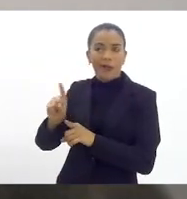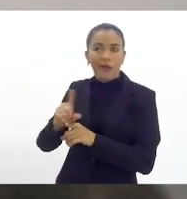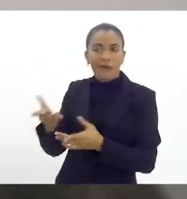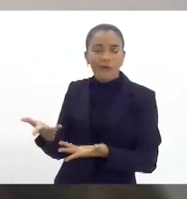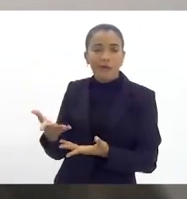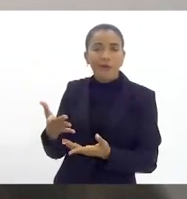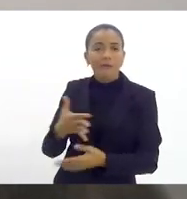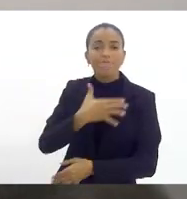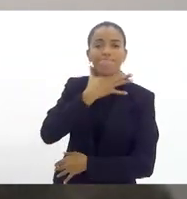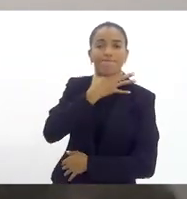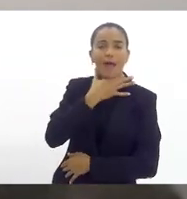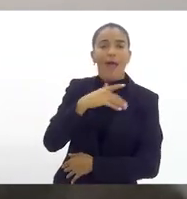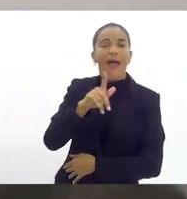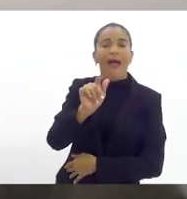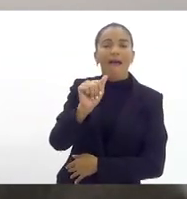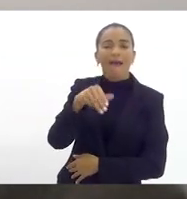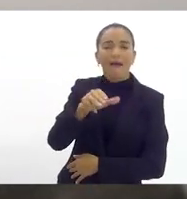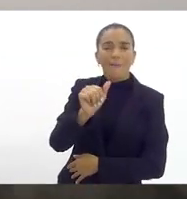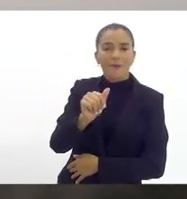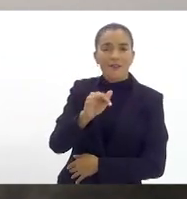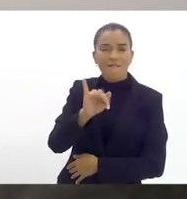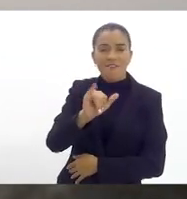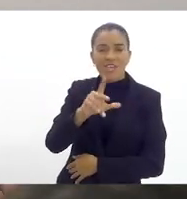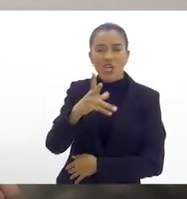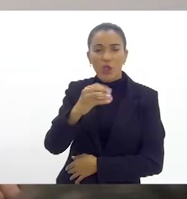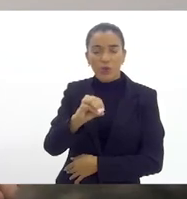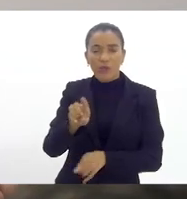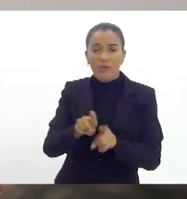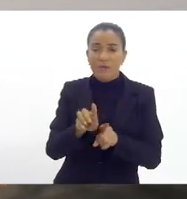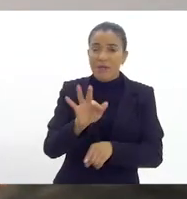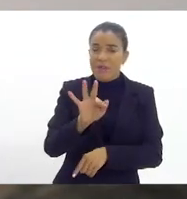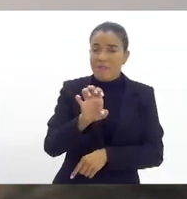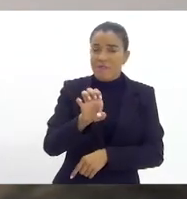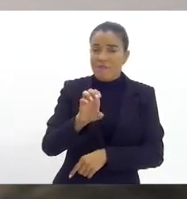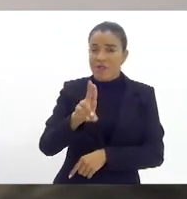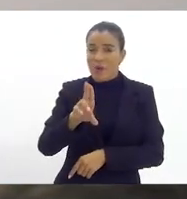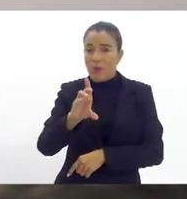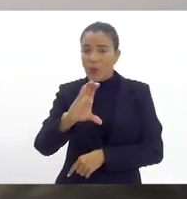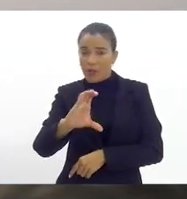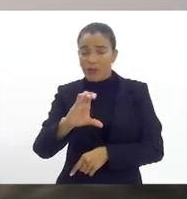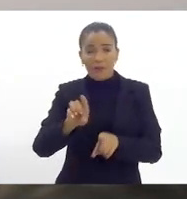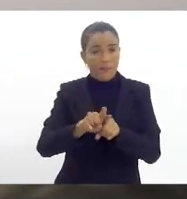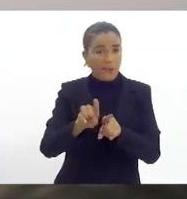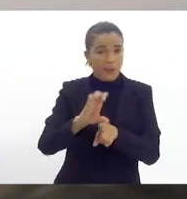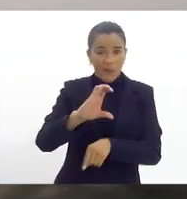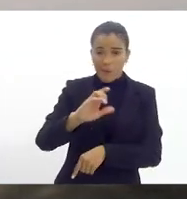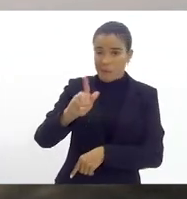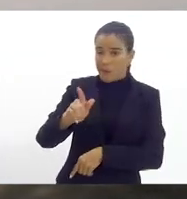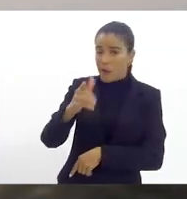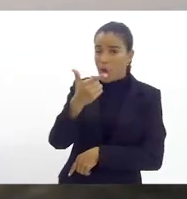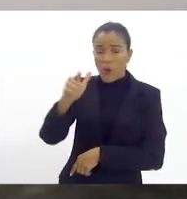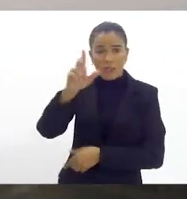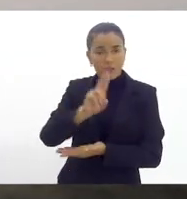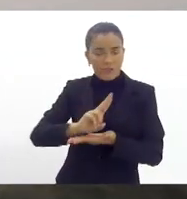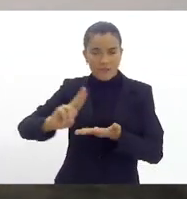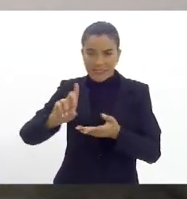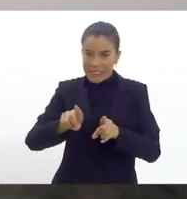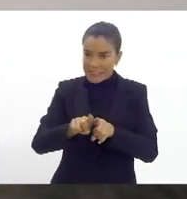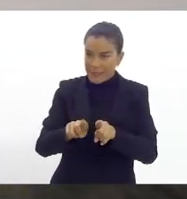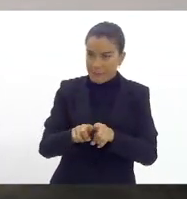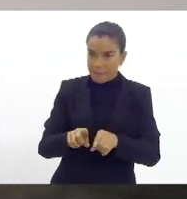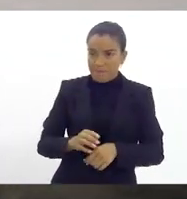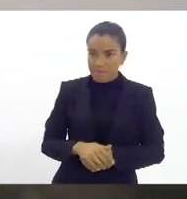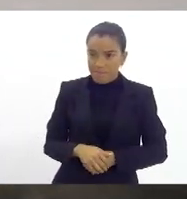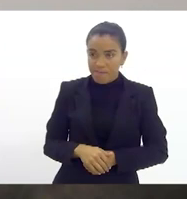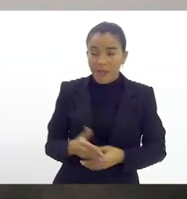que acabaram falindo por exemplo a Gama Filho por exemplo afeu que em Campo Grande que está em processo de falência por exemplo outras universidades É